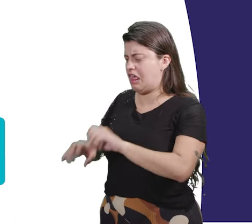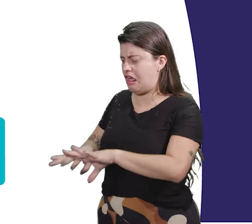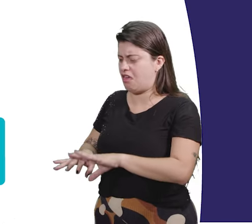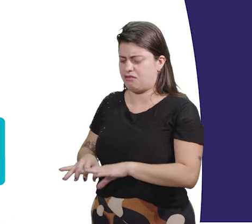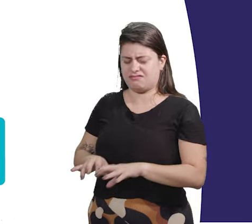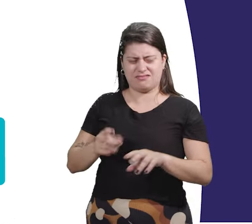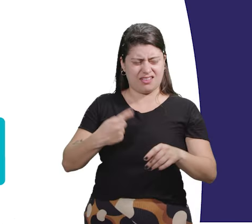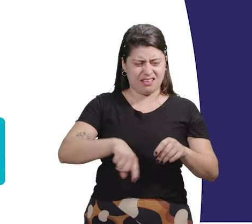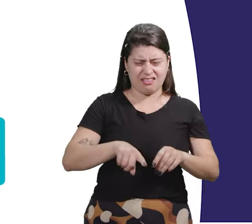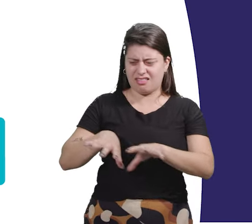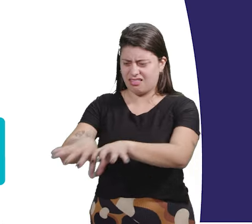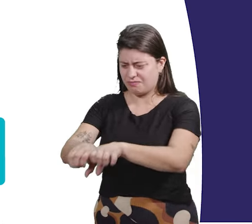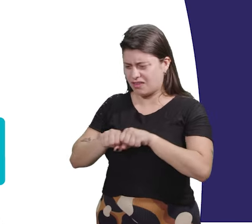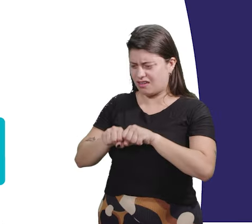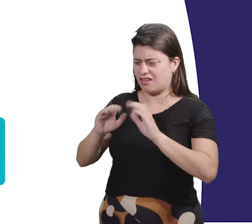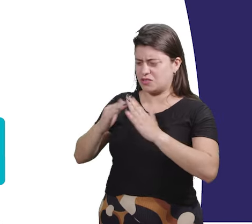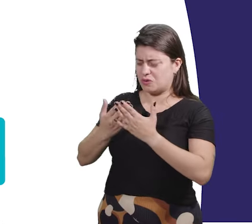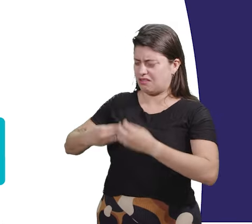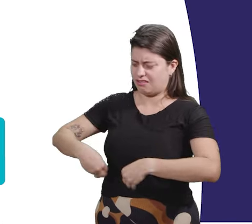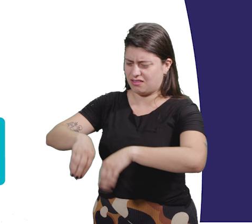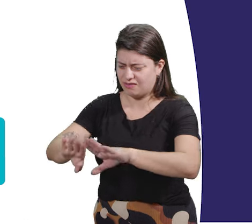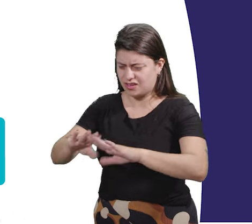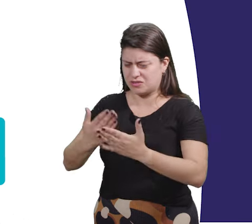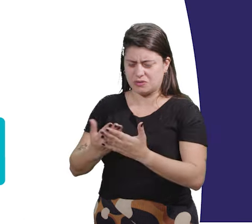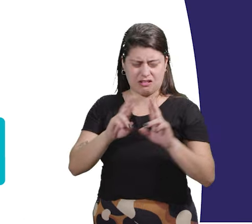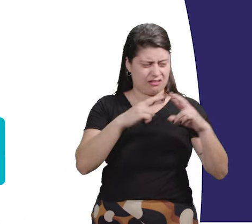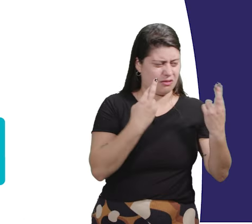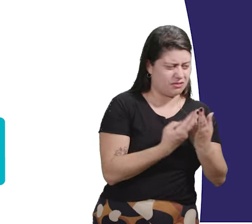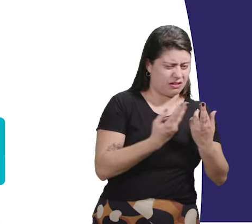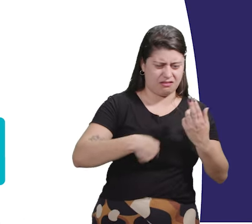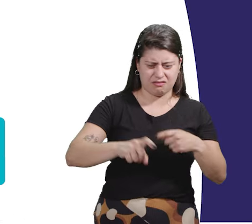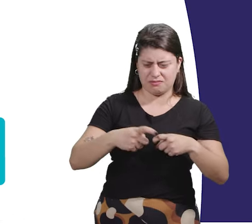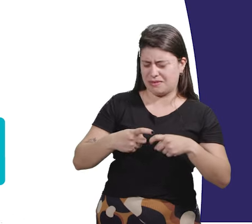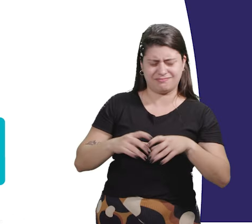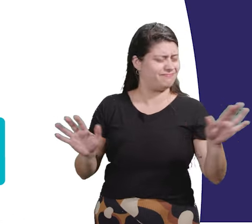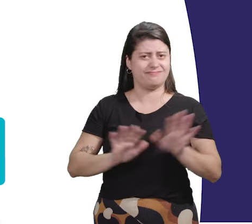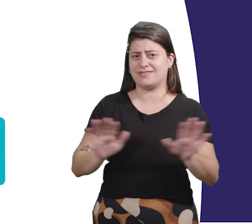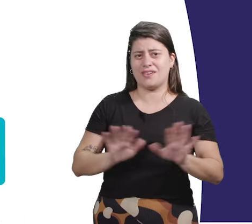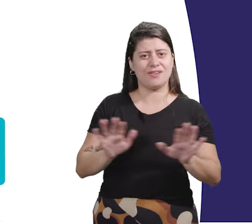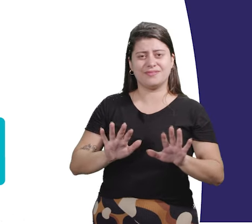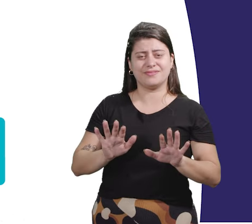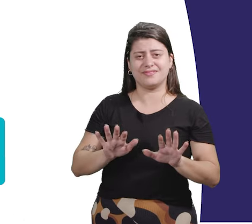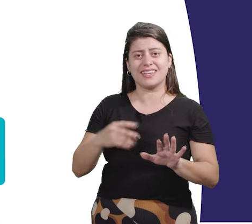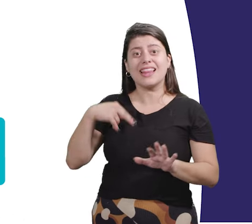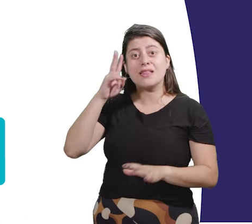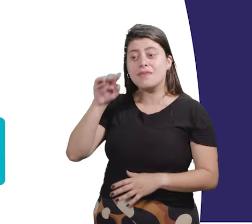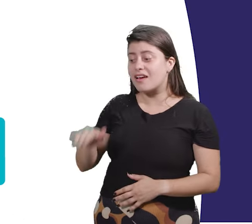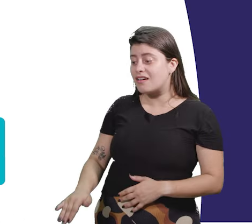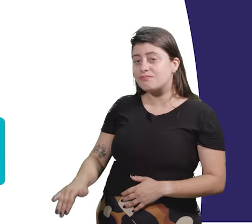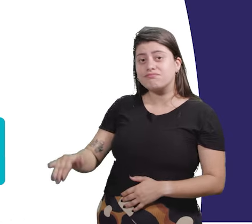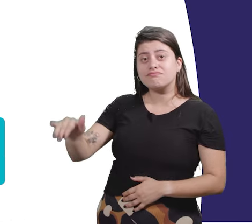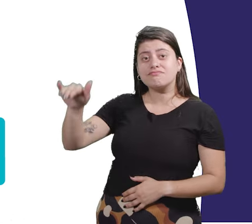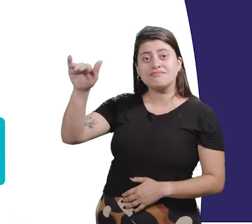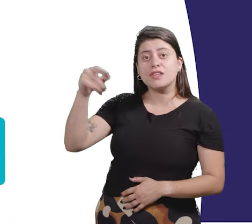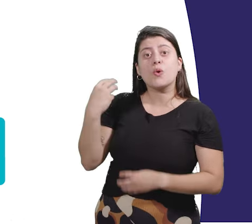E talvez a gente esqueça que são relações importantes, né? É uma pessoinha que vai crescer. E como é que vai ser essa afinidade com a gente,